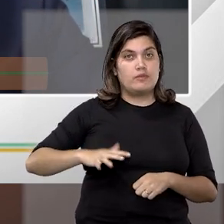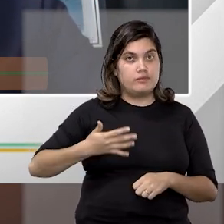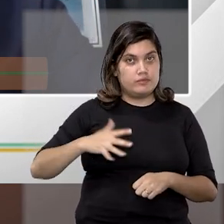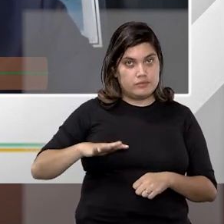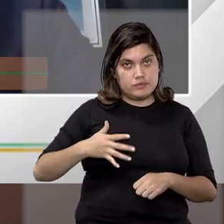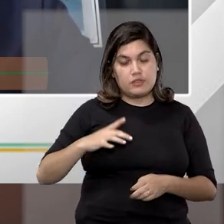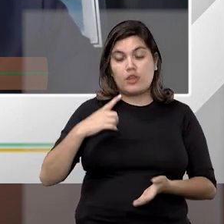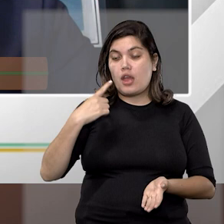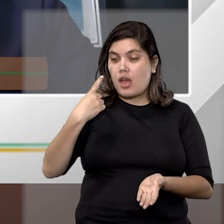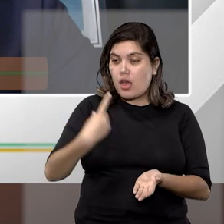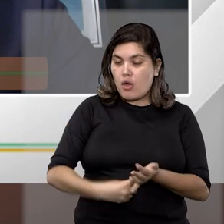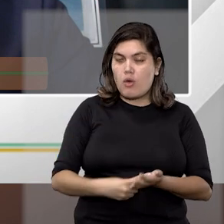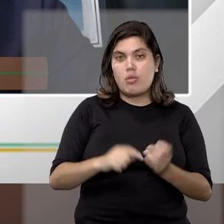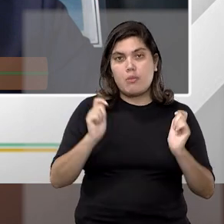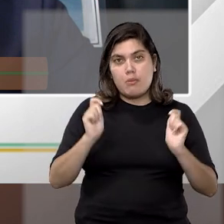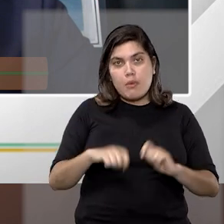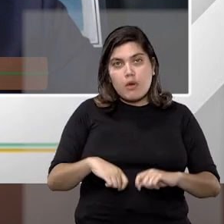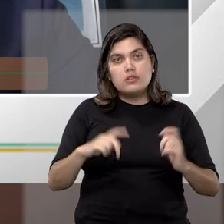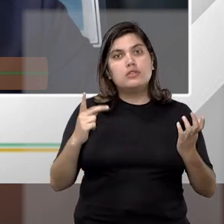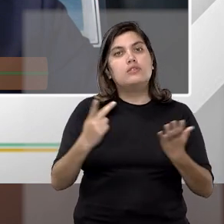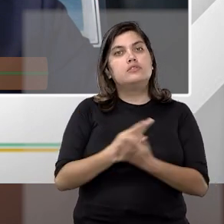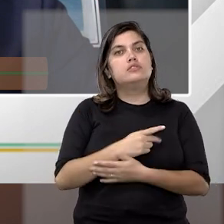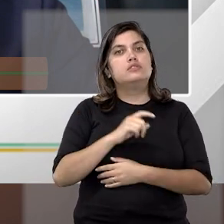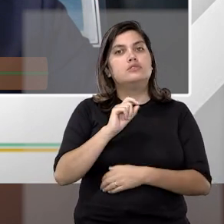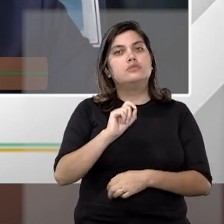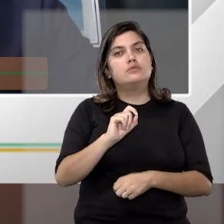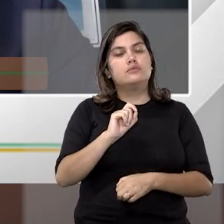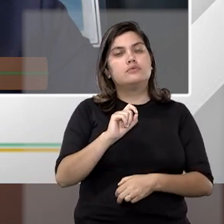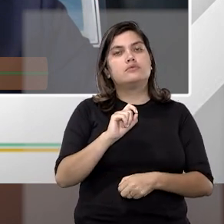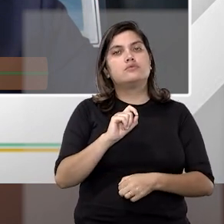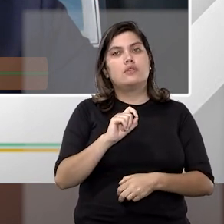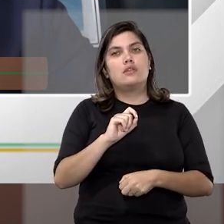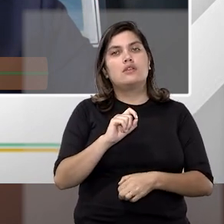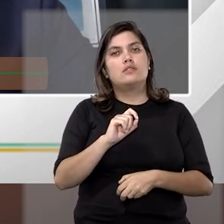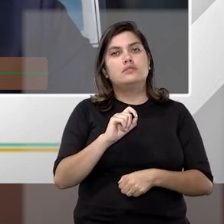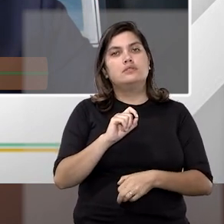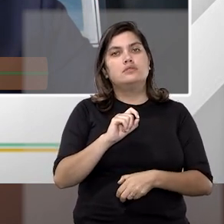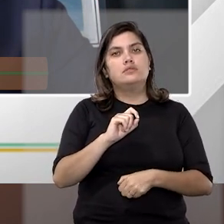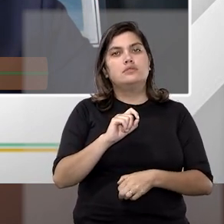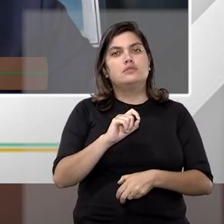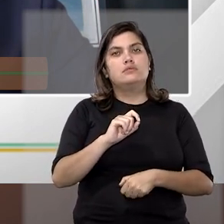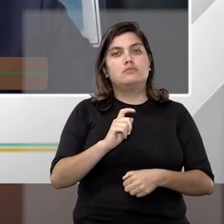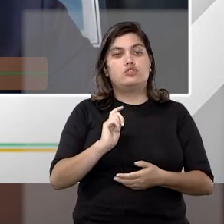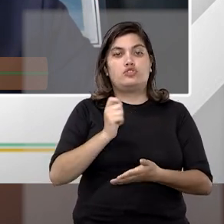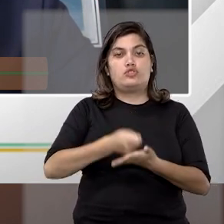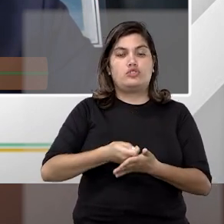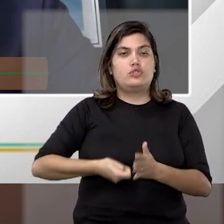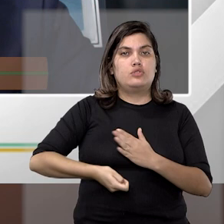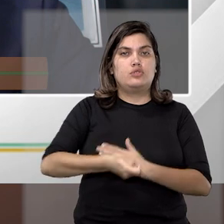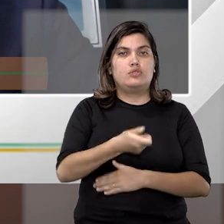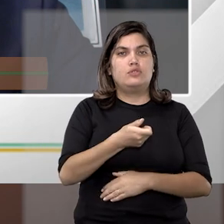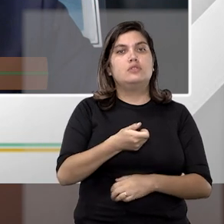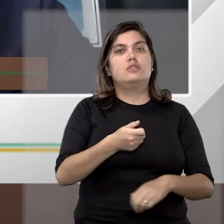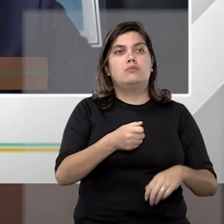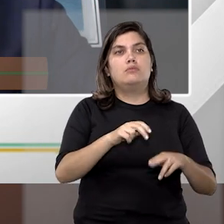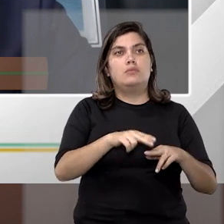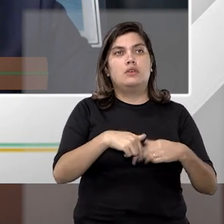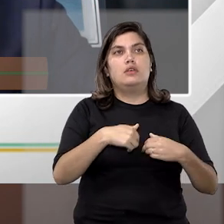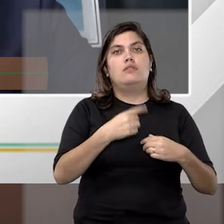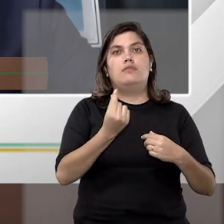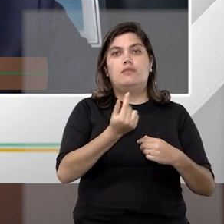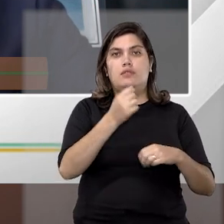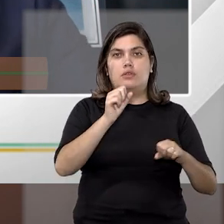Provavelmente o acordo que possa sair aí o que deve sair dali passa pela indenização